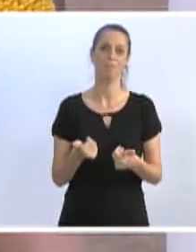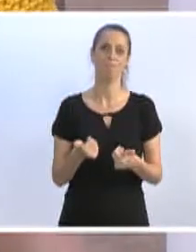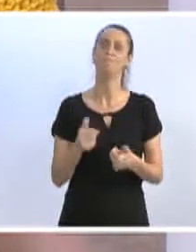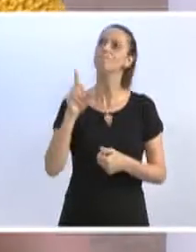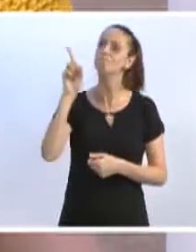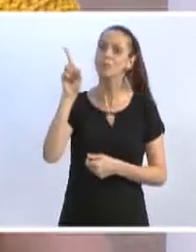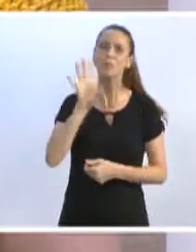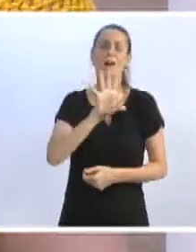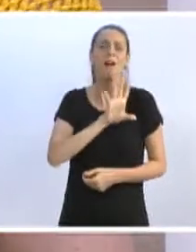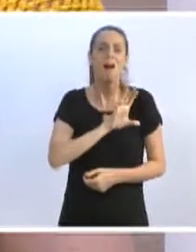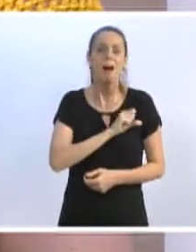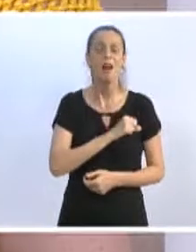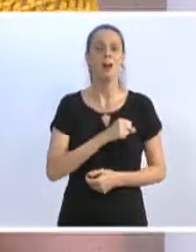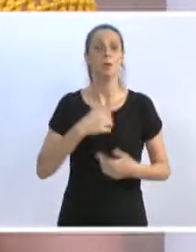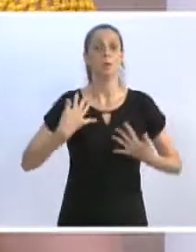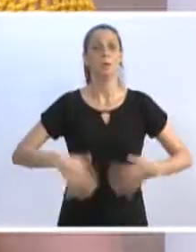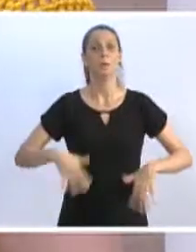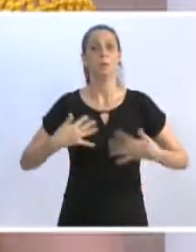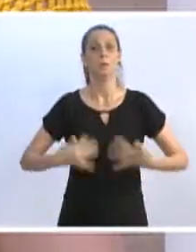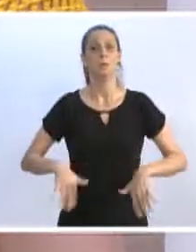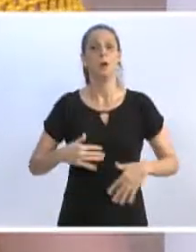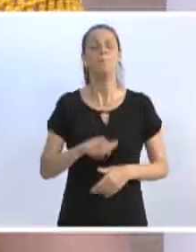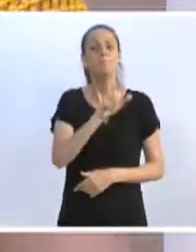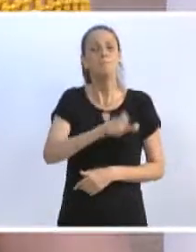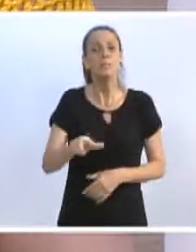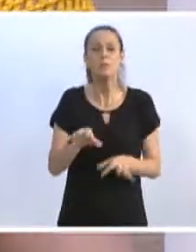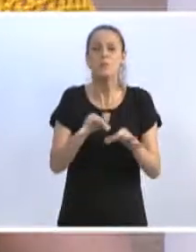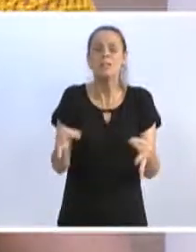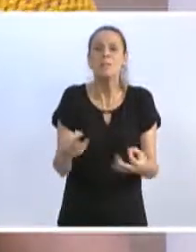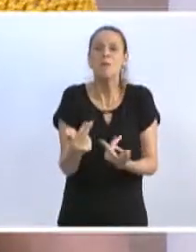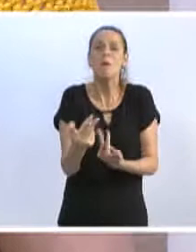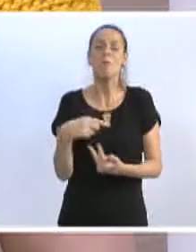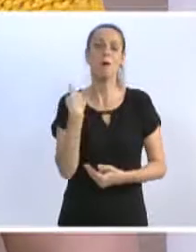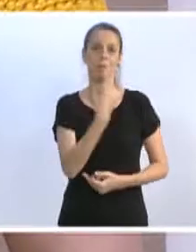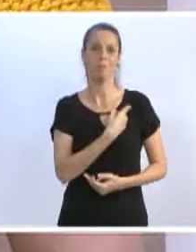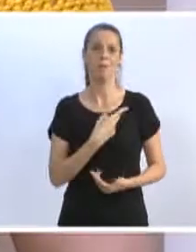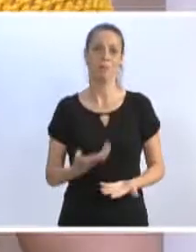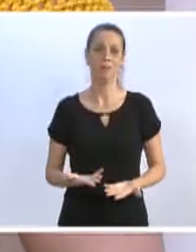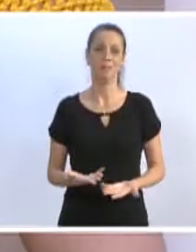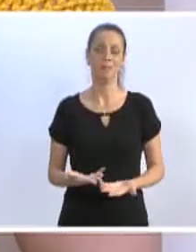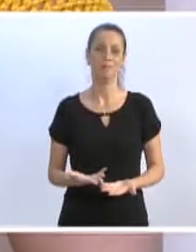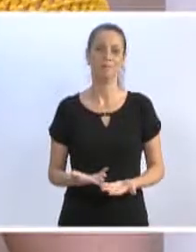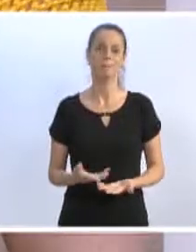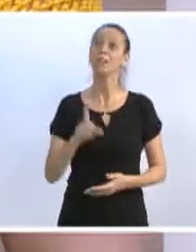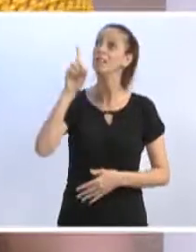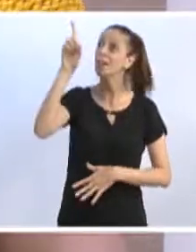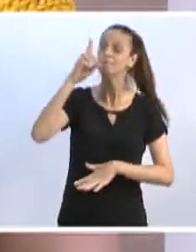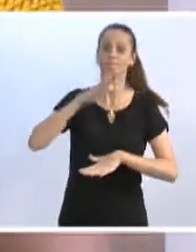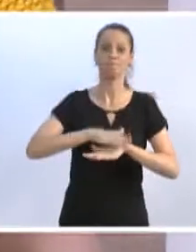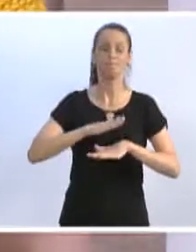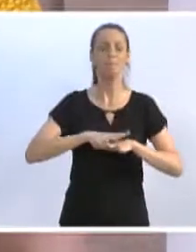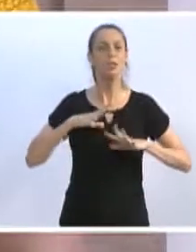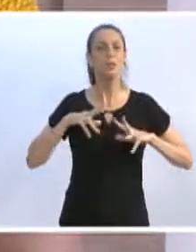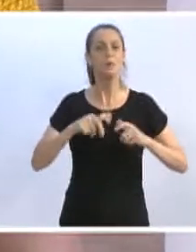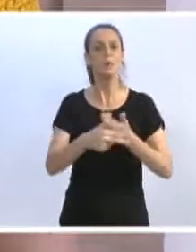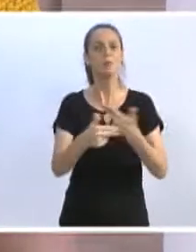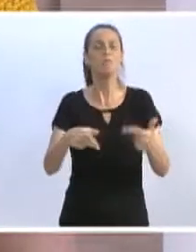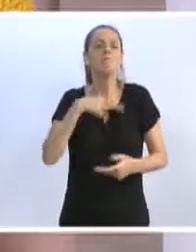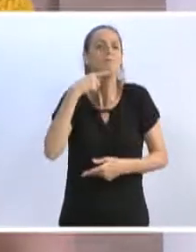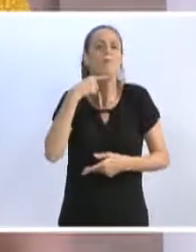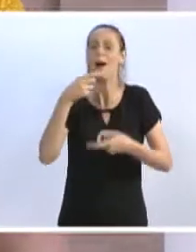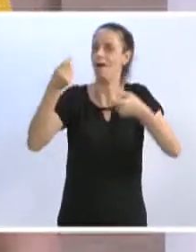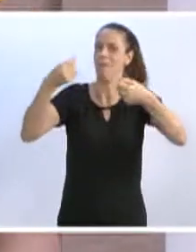amar tanto pessoas tão simples e comuns como a gente. E em tudo que Deus faz, embora nós não consigamos